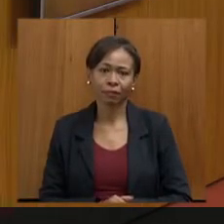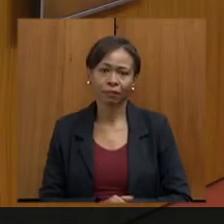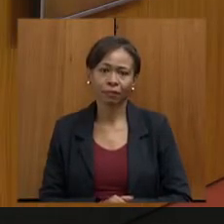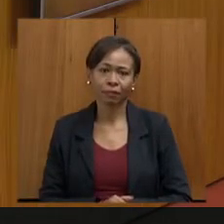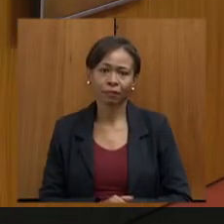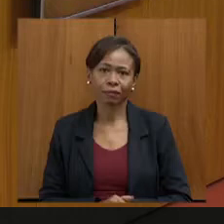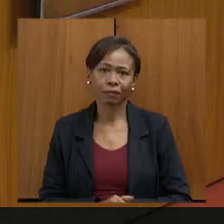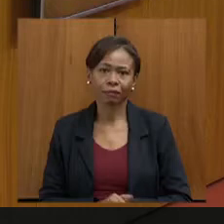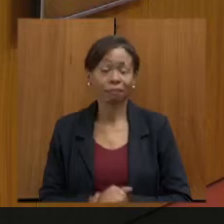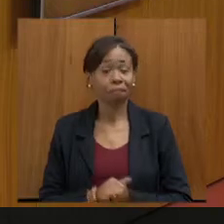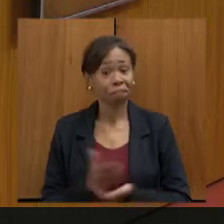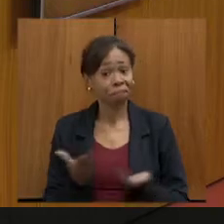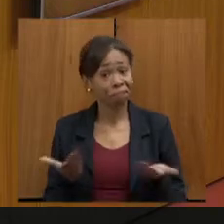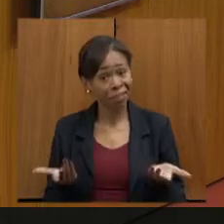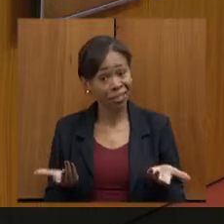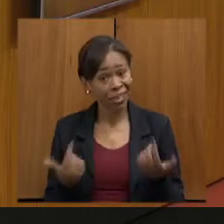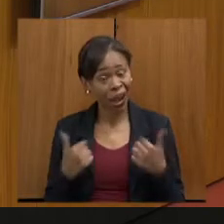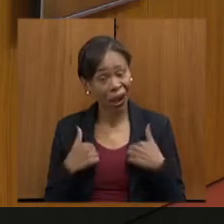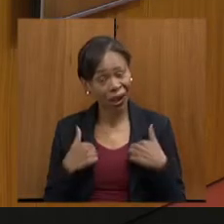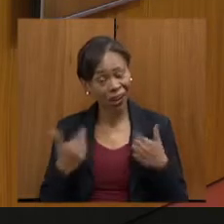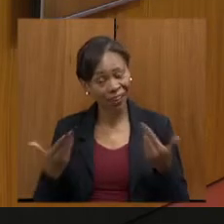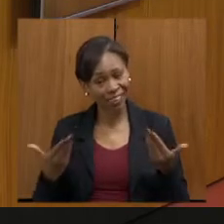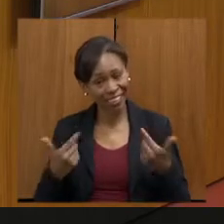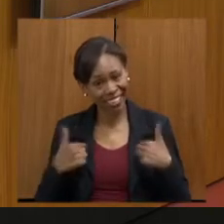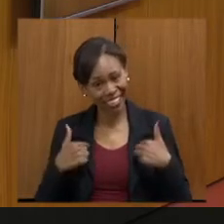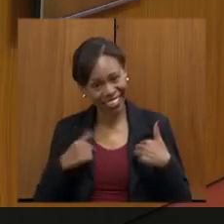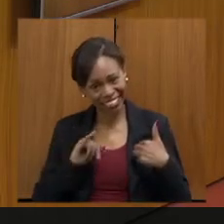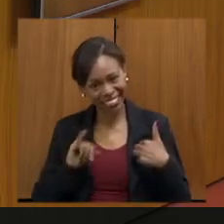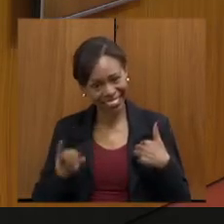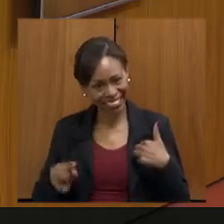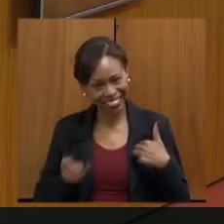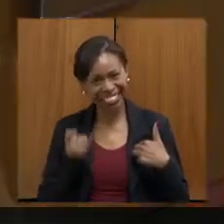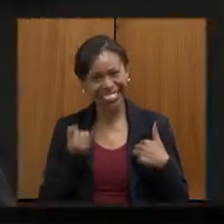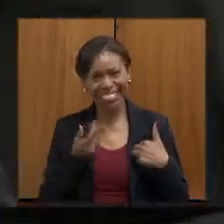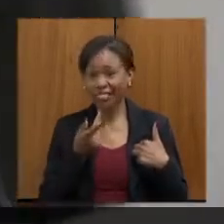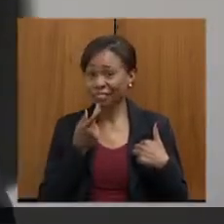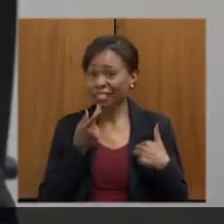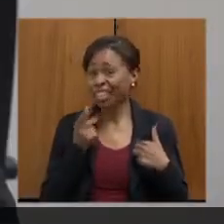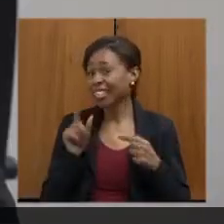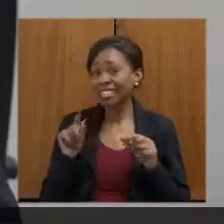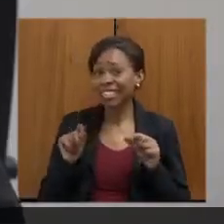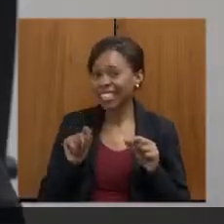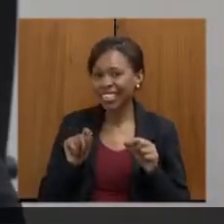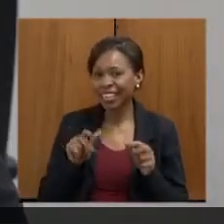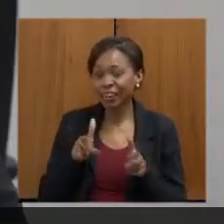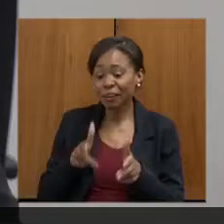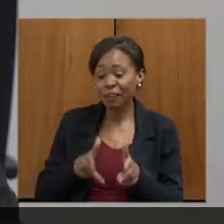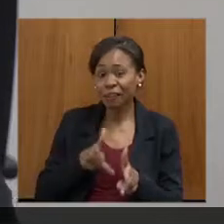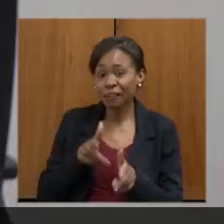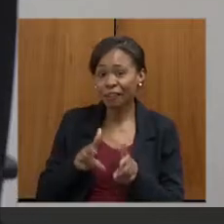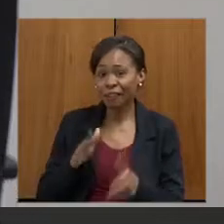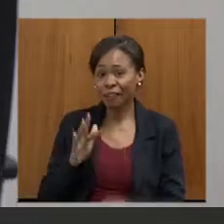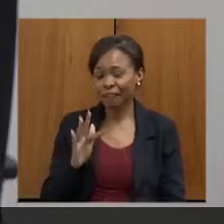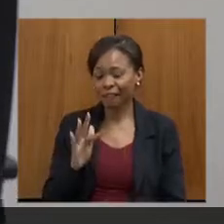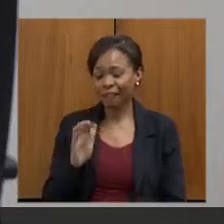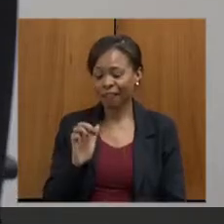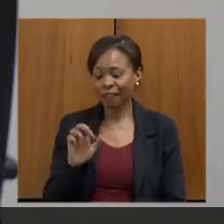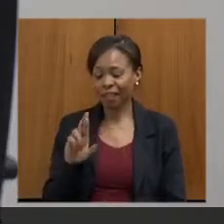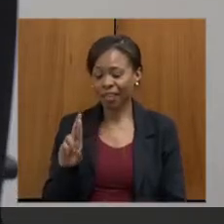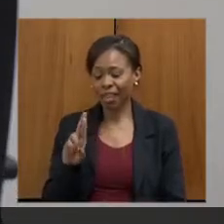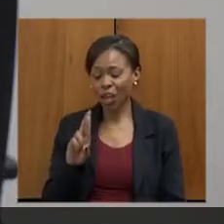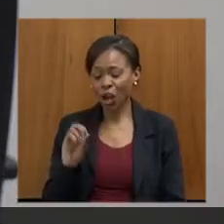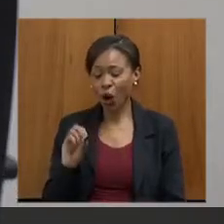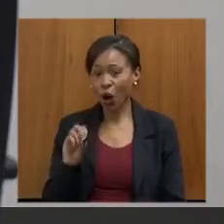Olá tudo bem Chegamos na minha oportunidade aqui né Vamos falar de ferrovia né Breno em só de